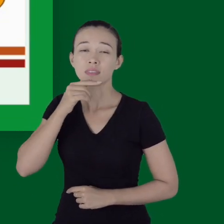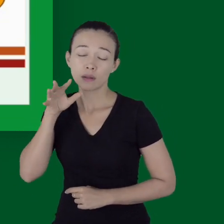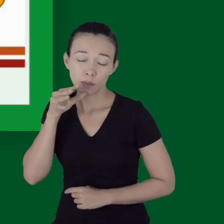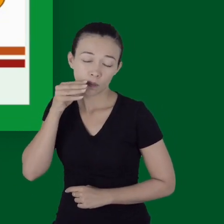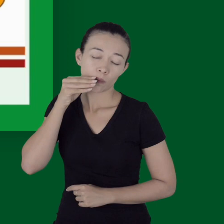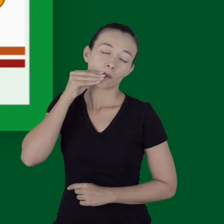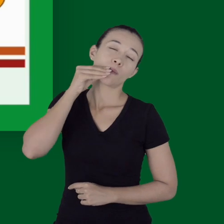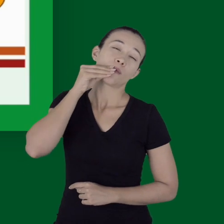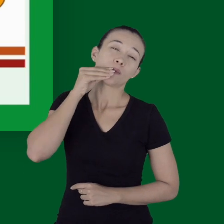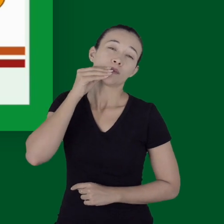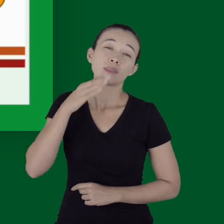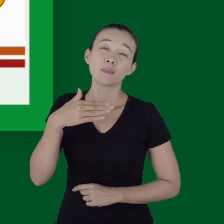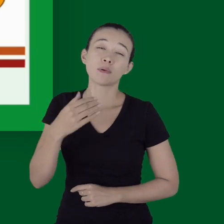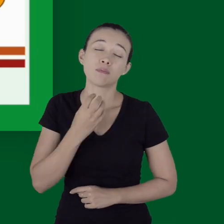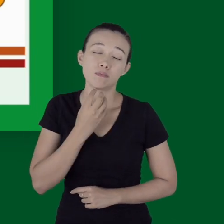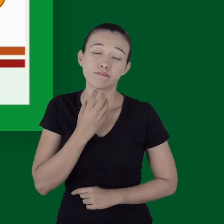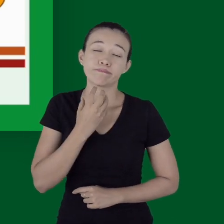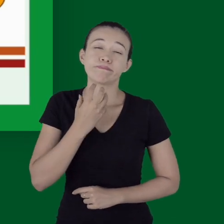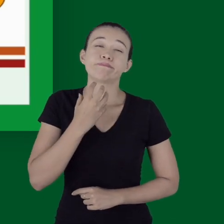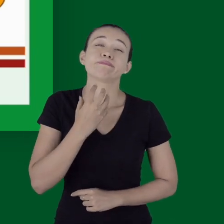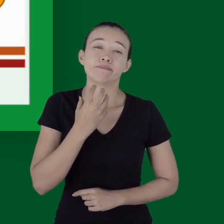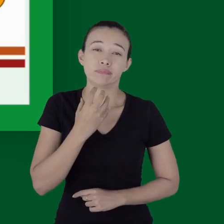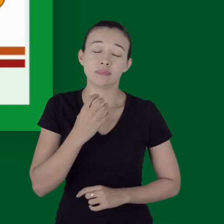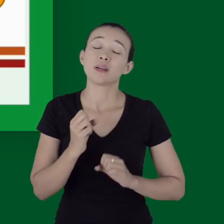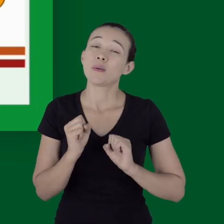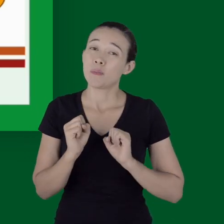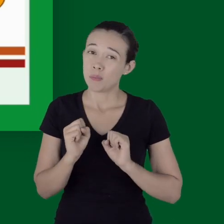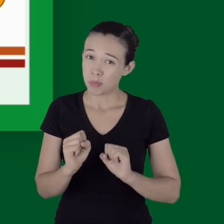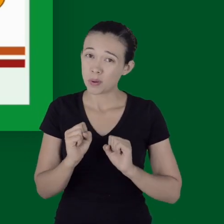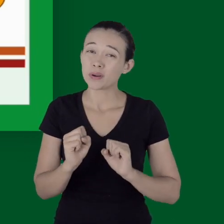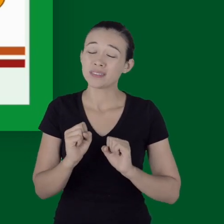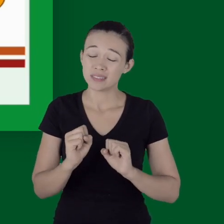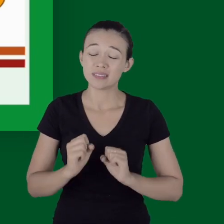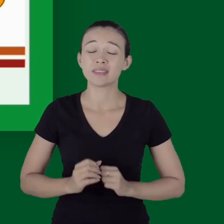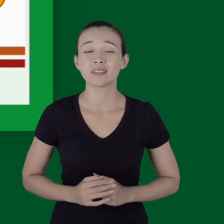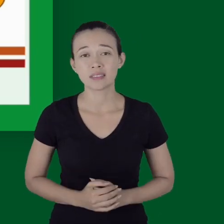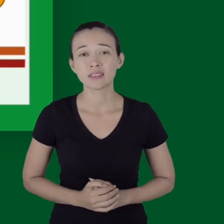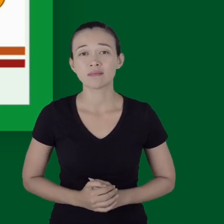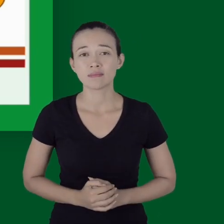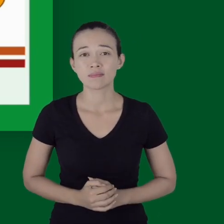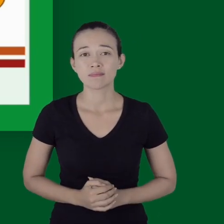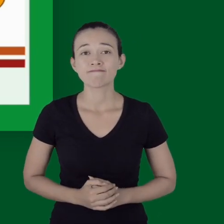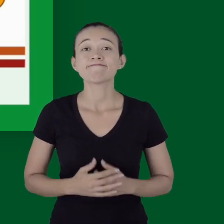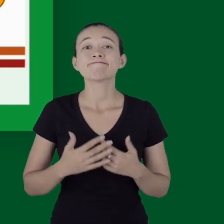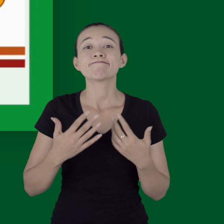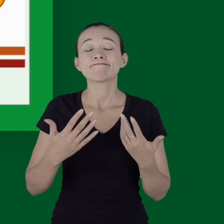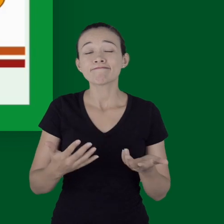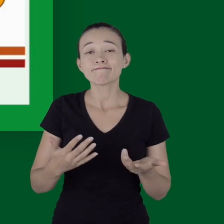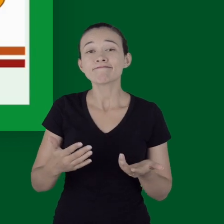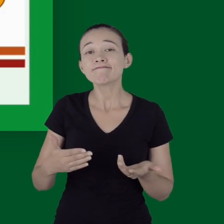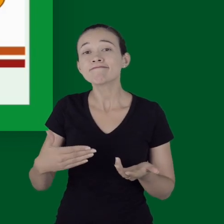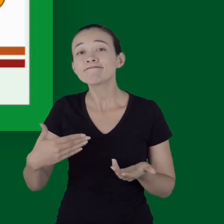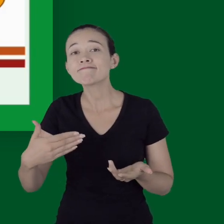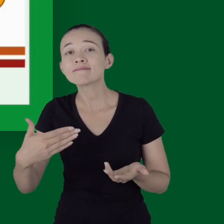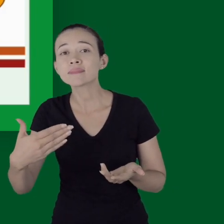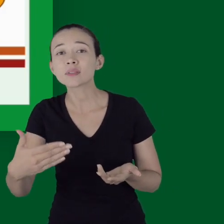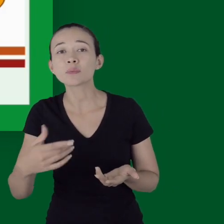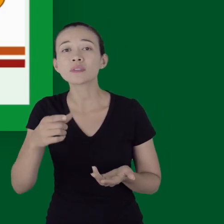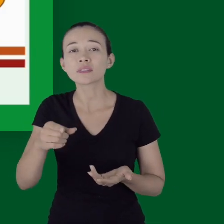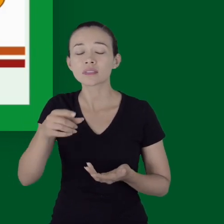mais suja, maior o risco de a aspiração desse conteúdo gerar um processo inflamatório alveolar mais